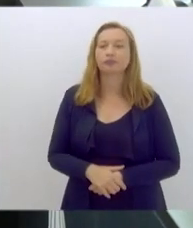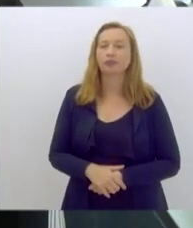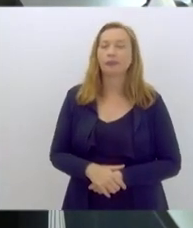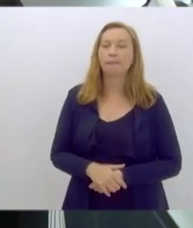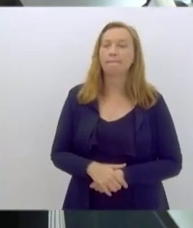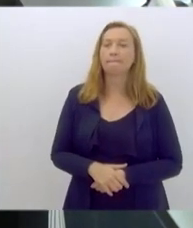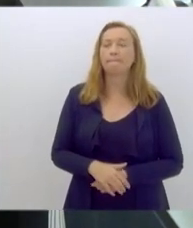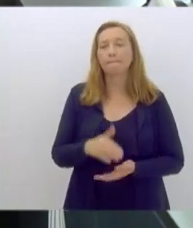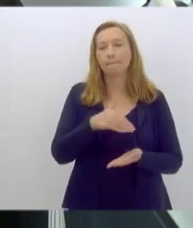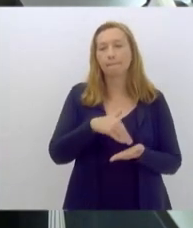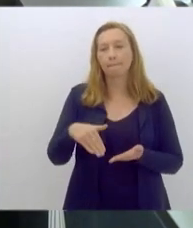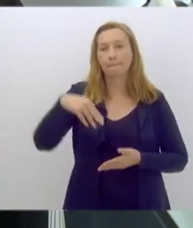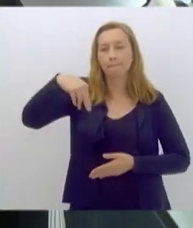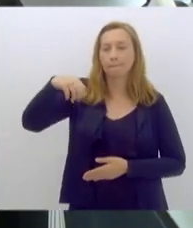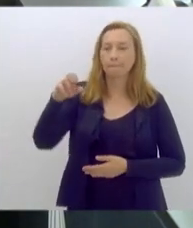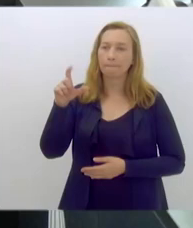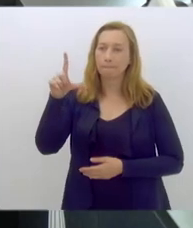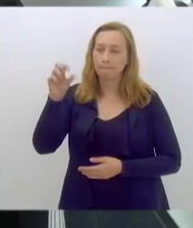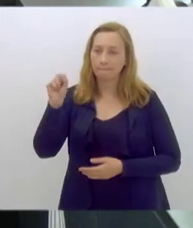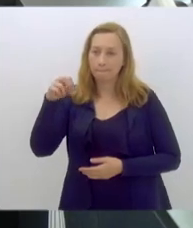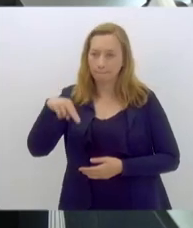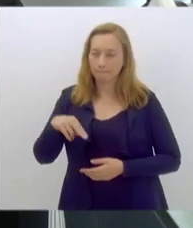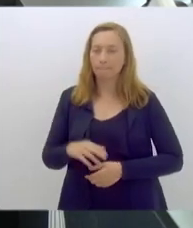secretário não sou